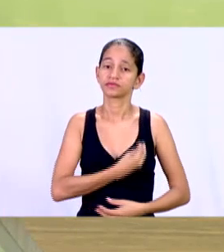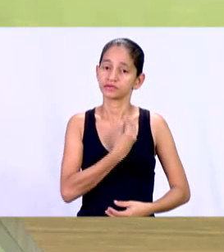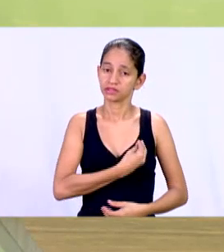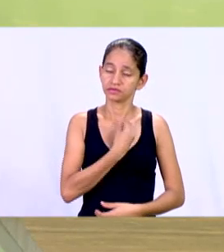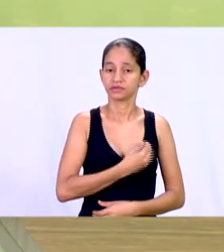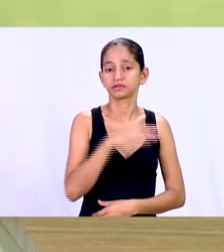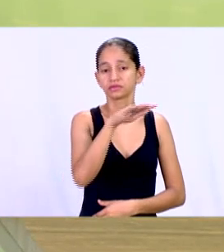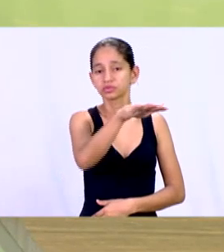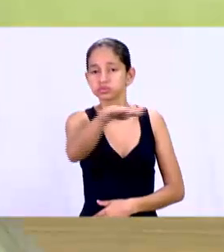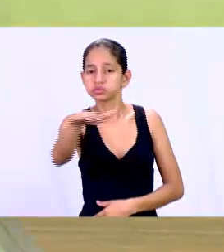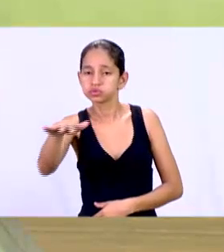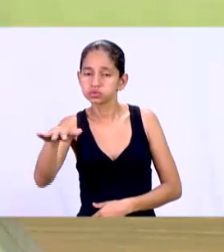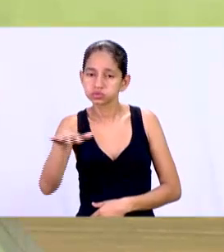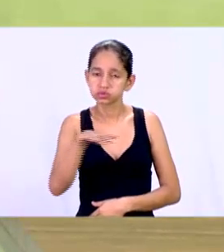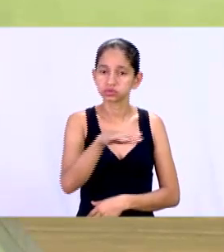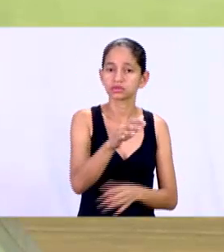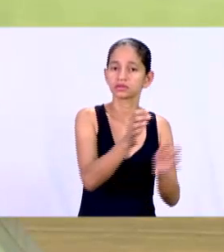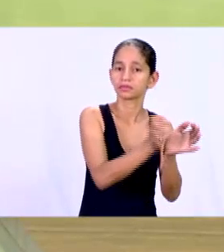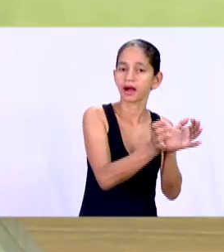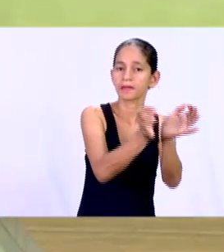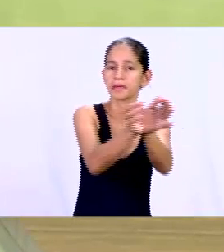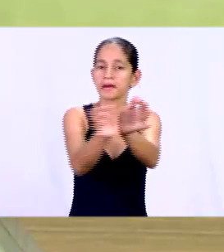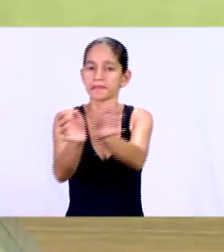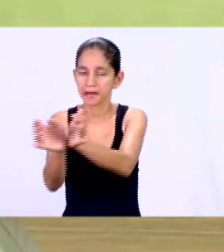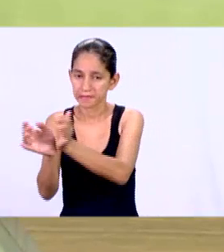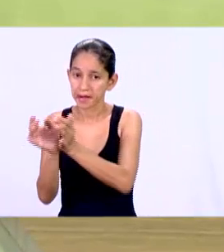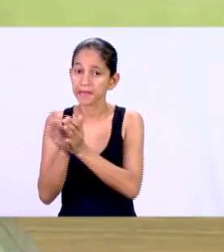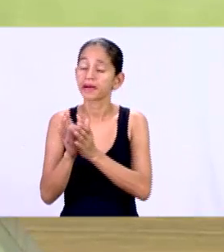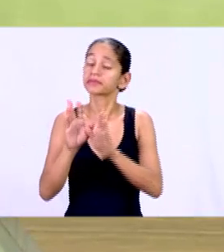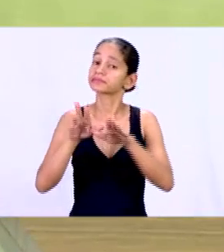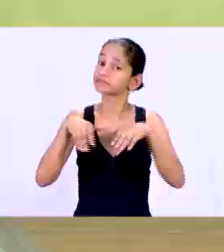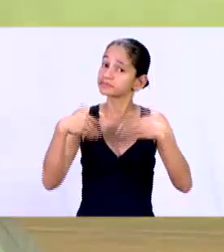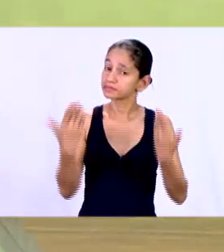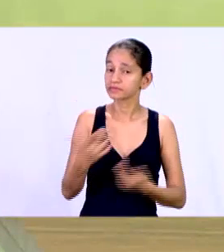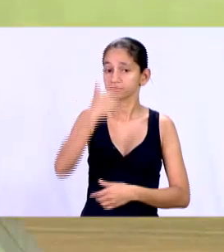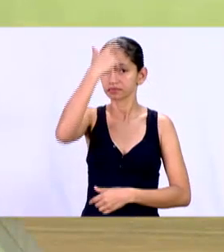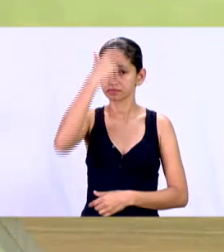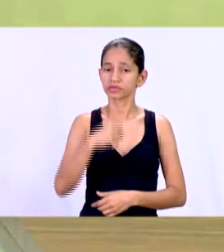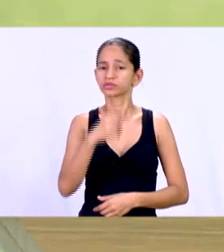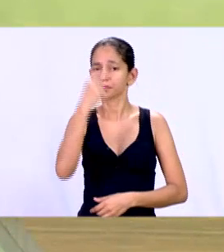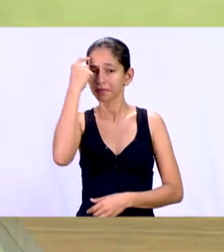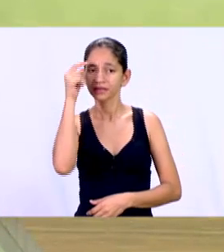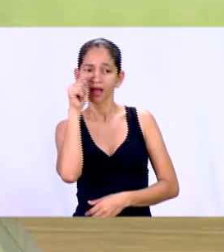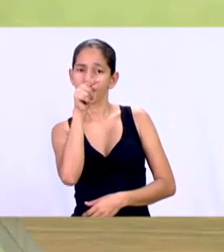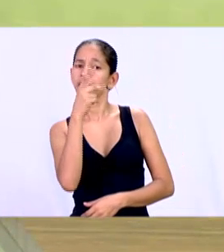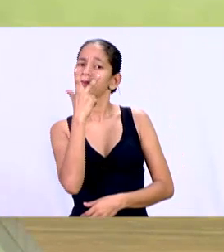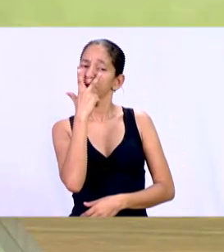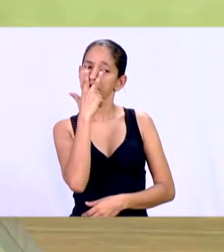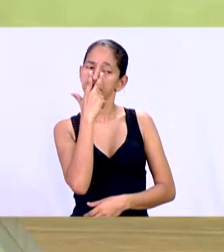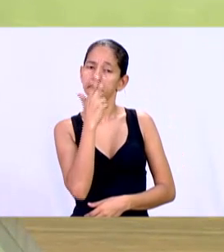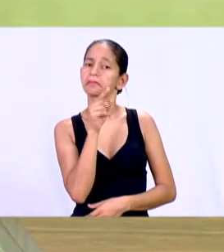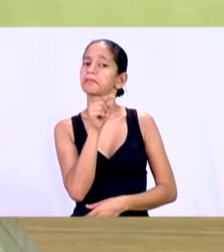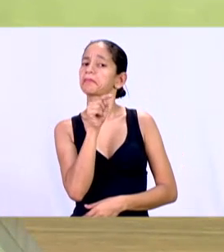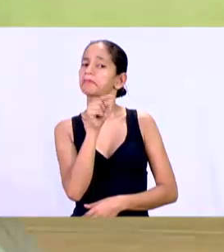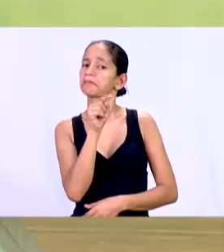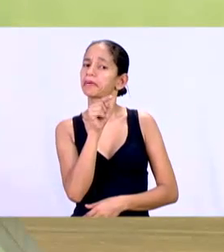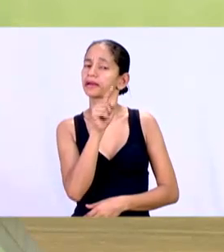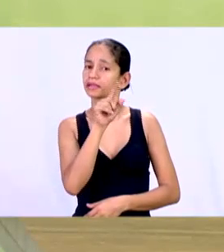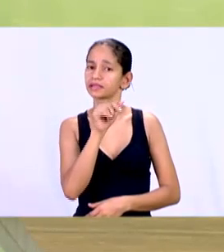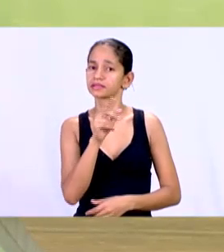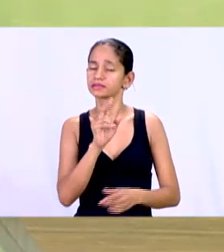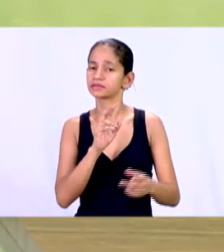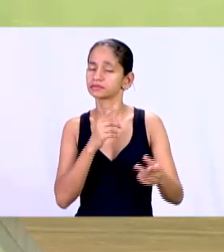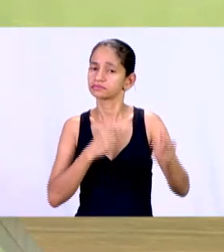percebemos esse outro a partir daquilo que nós determinamos que ele seja, ou a partir daquele momento que nós determinamos que ele quer que eu